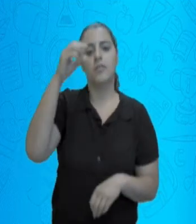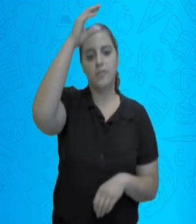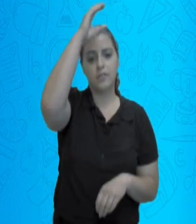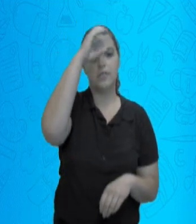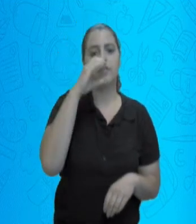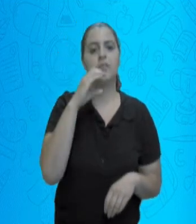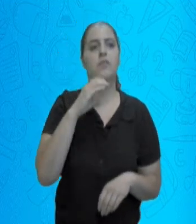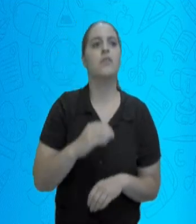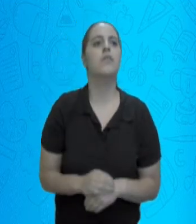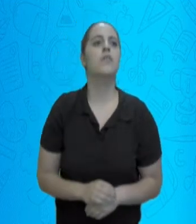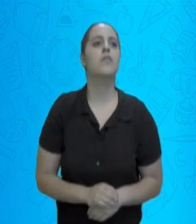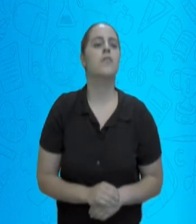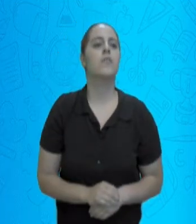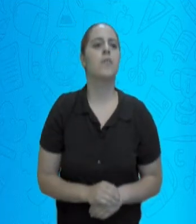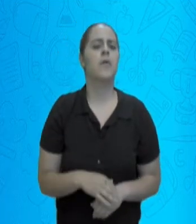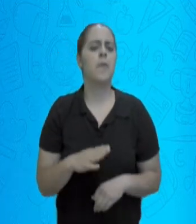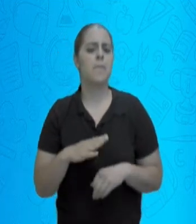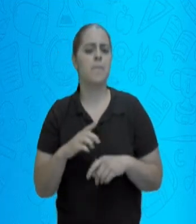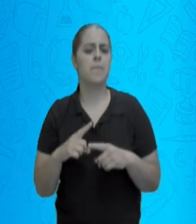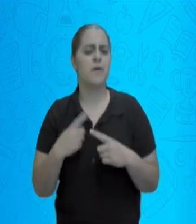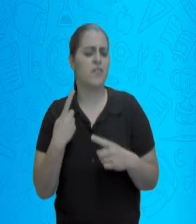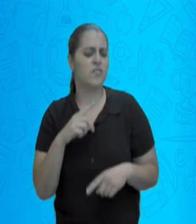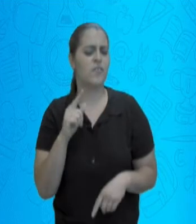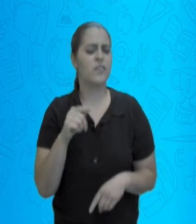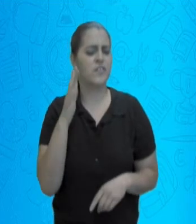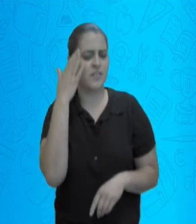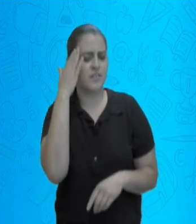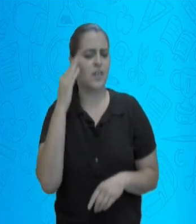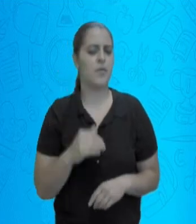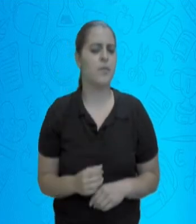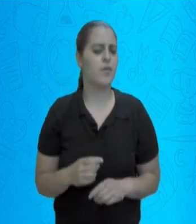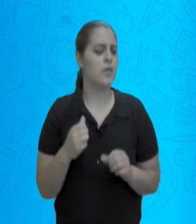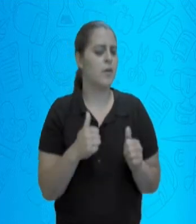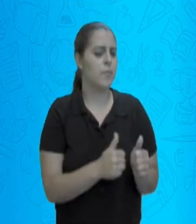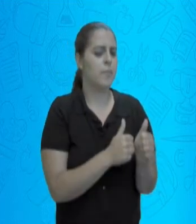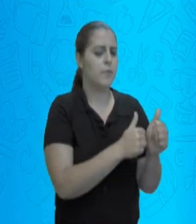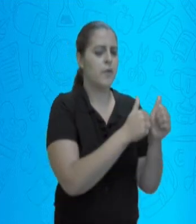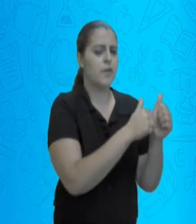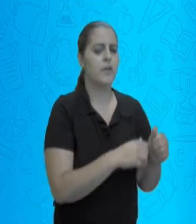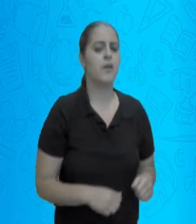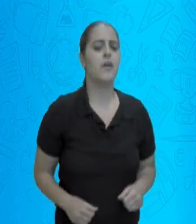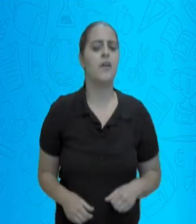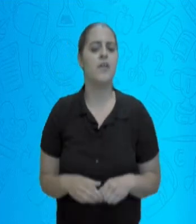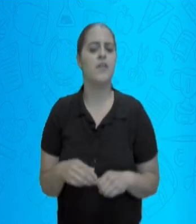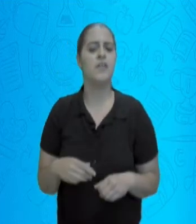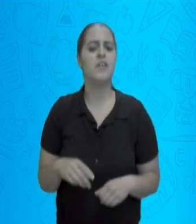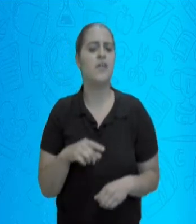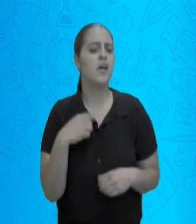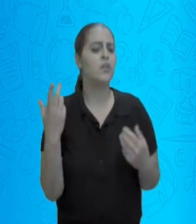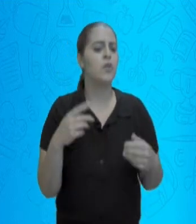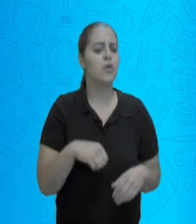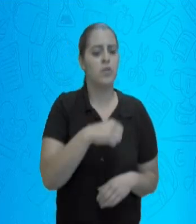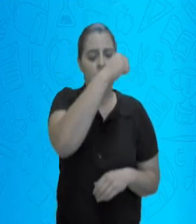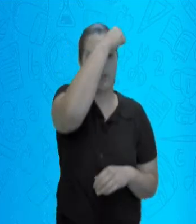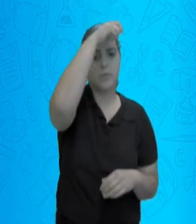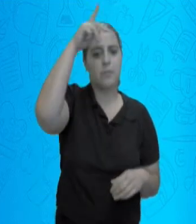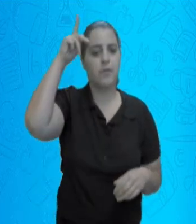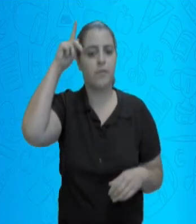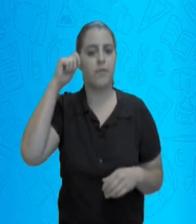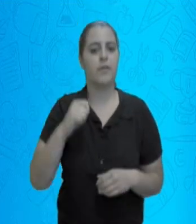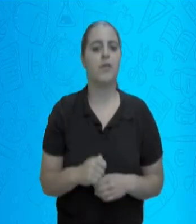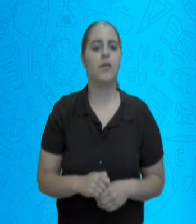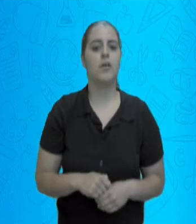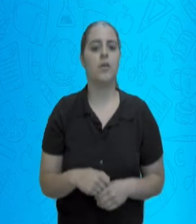cidadania. Mas você sabia que é possível acompanhar os passos e decisões do prefeito,